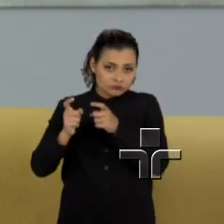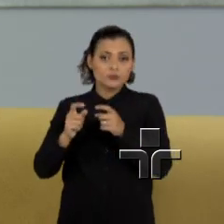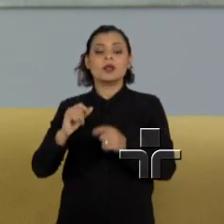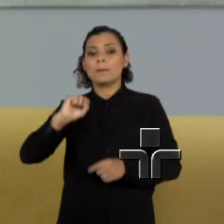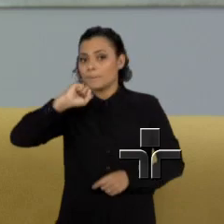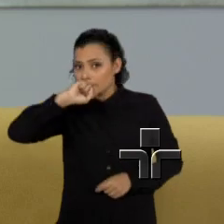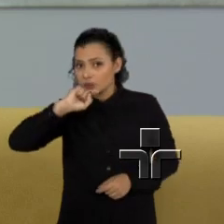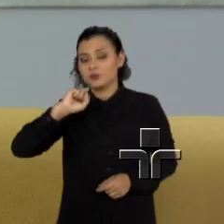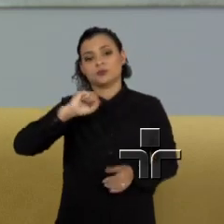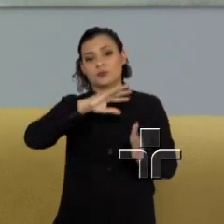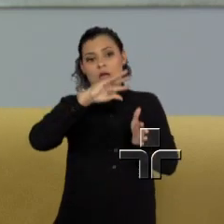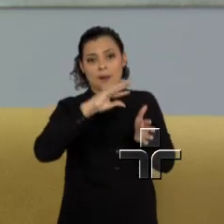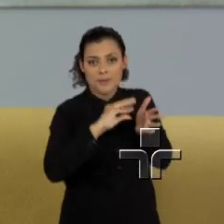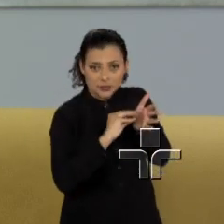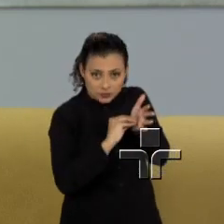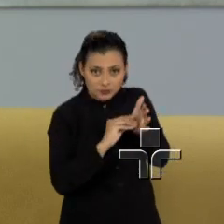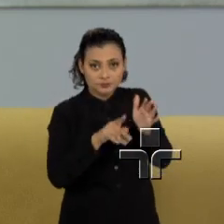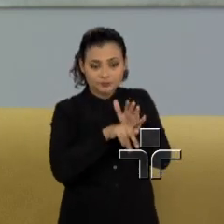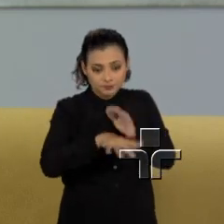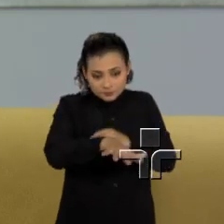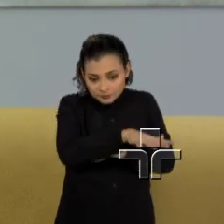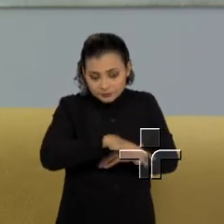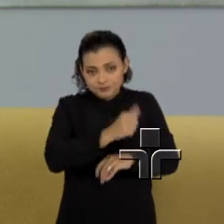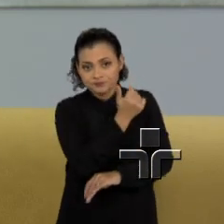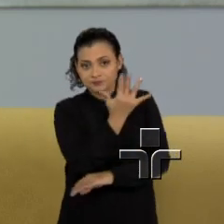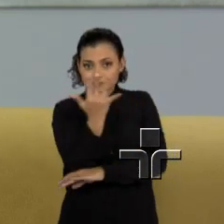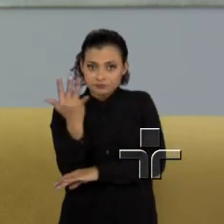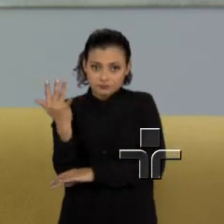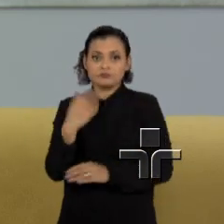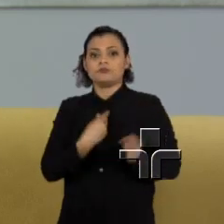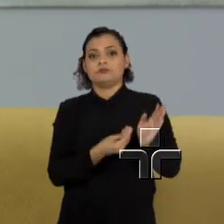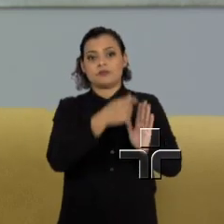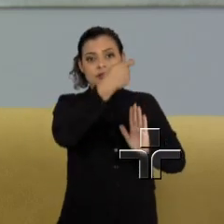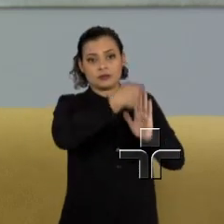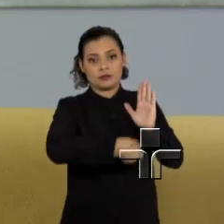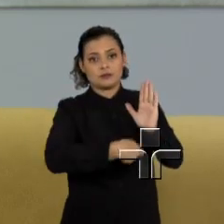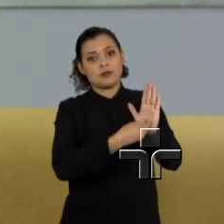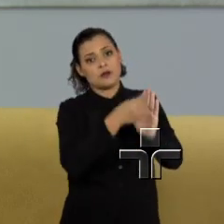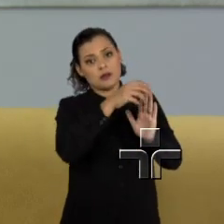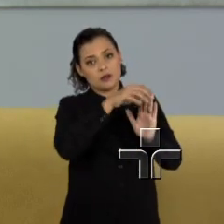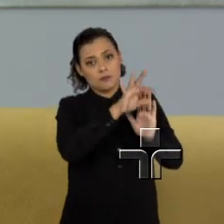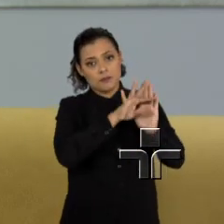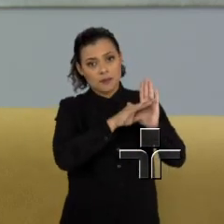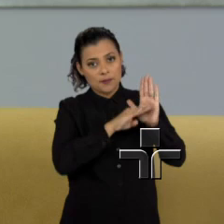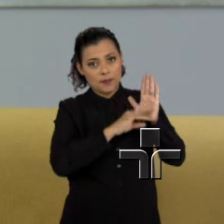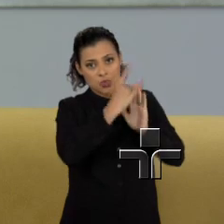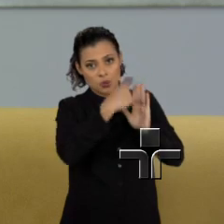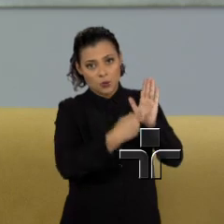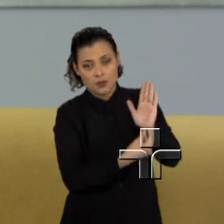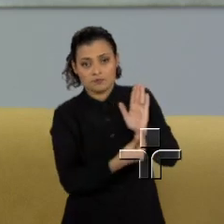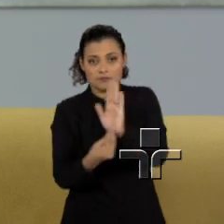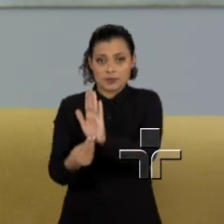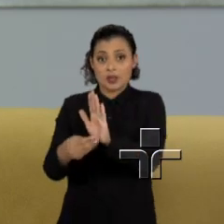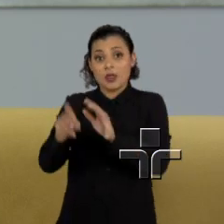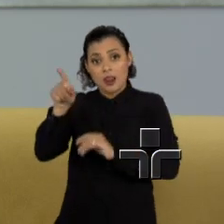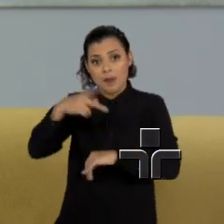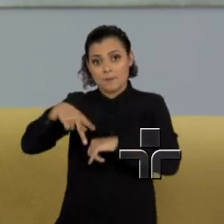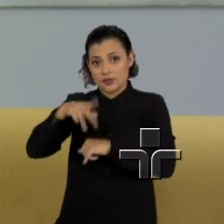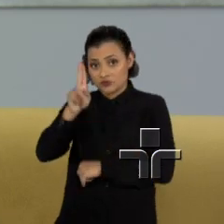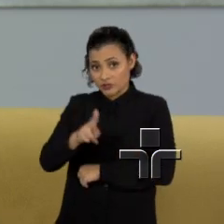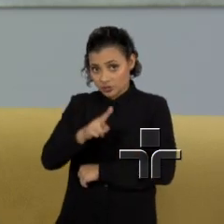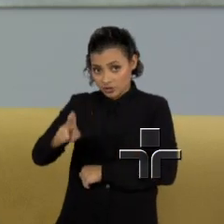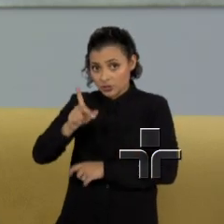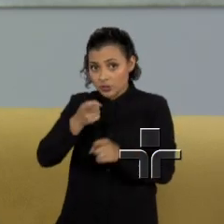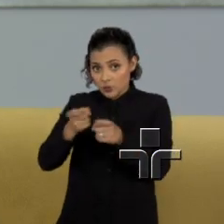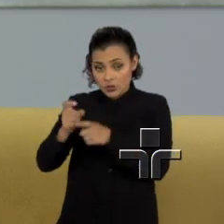região amazônica, preparando o documento que será encaminhado ao Sínodo dos Bispos, que acontece em outubro no Vaticano. Dom Mário, boa